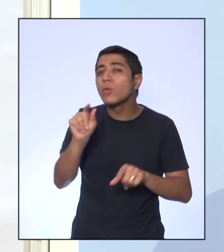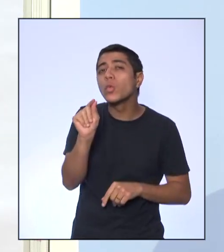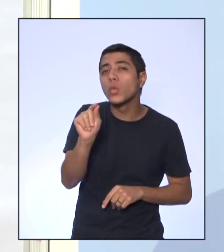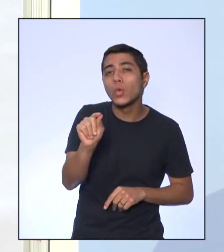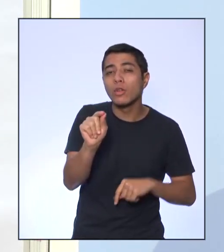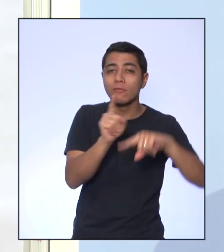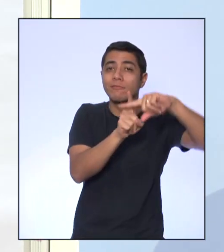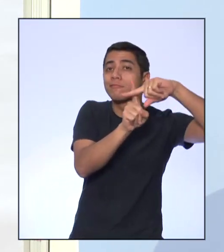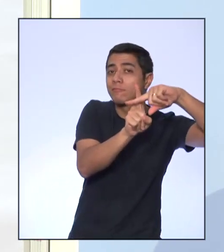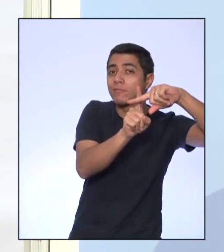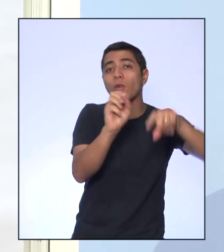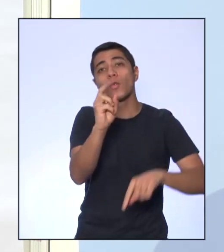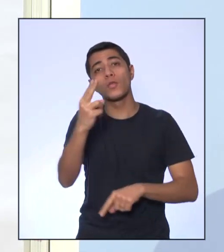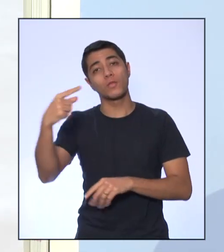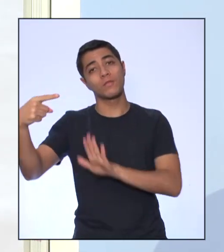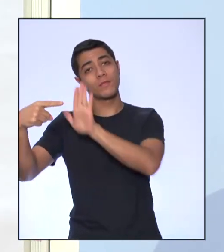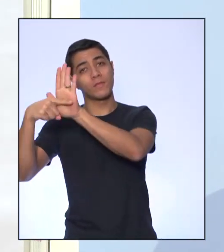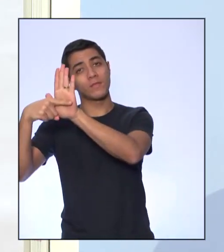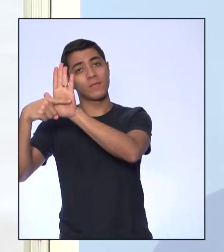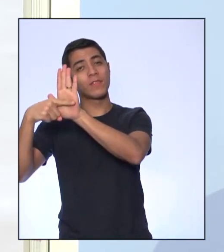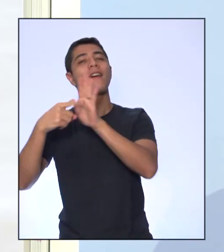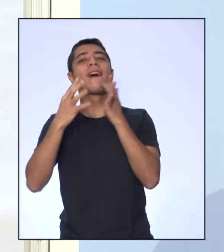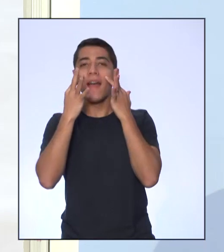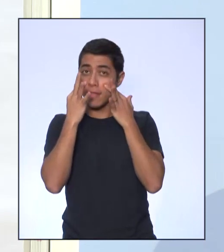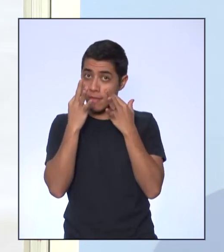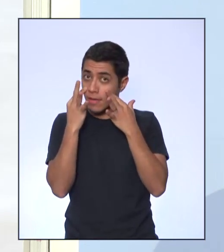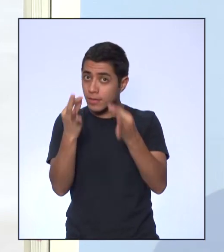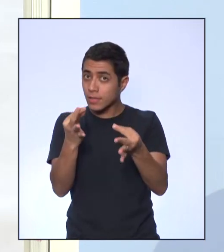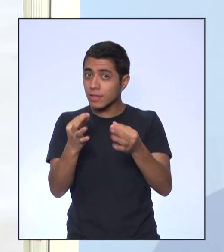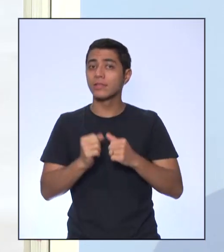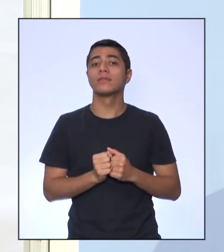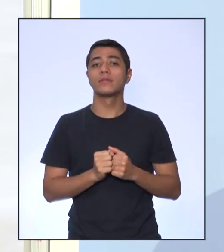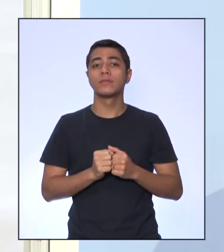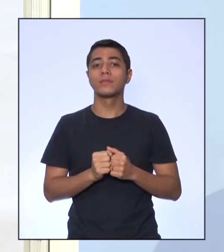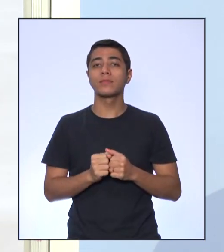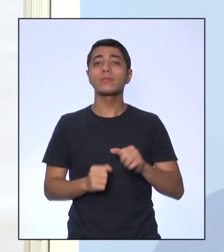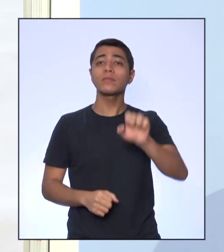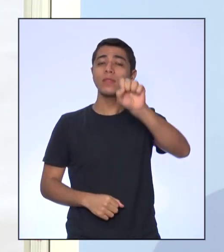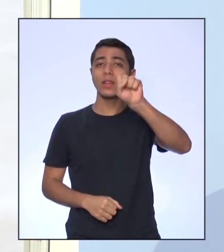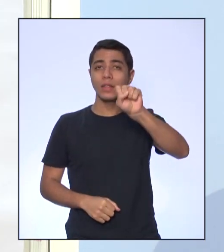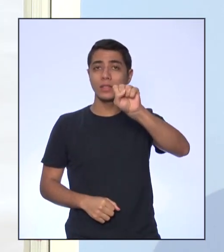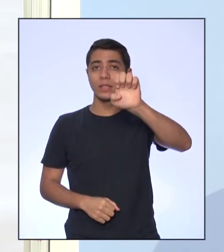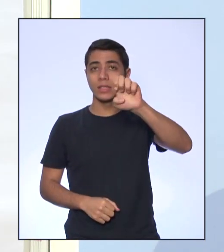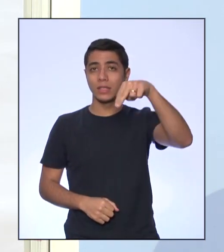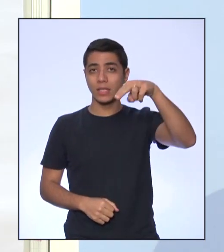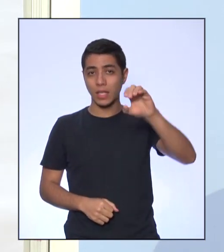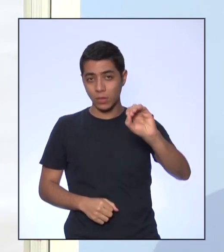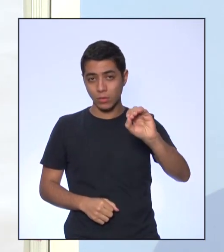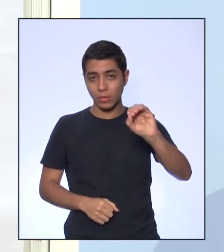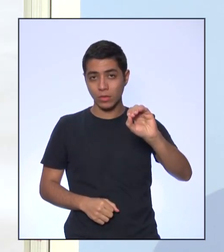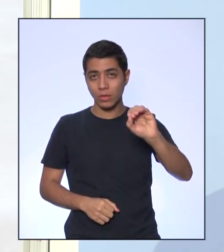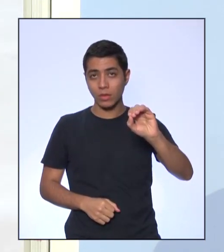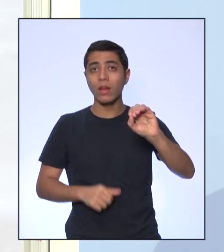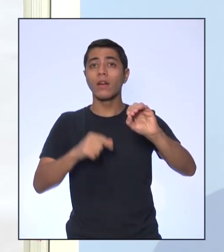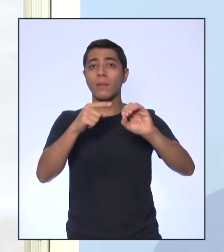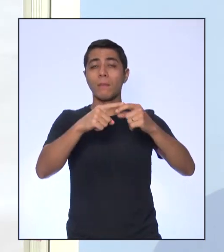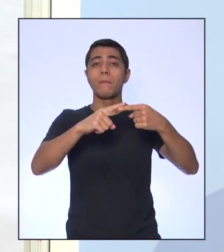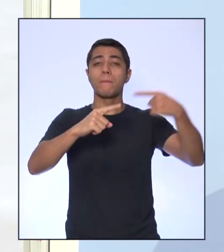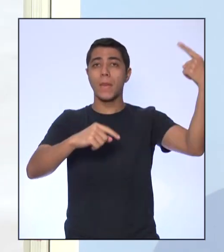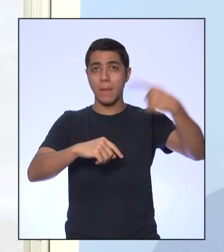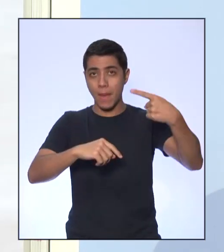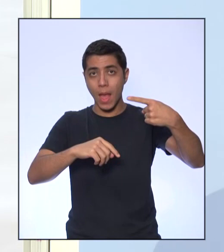lembrando os e no no caso aqui está nos dois primeiro tá no primeiro quadrante e no segundo